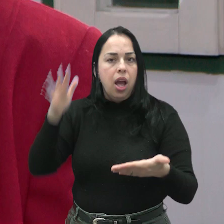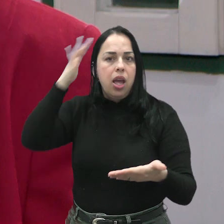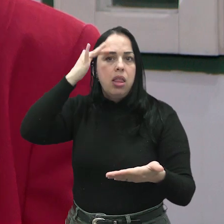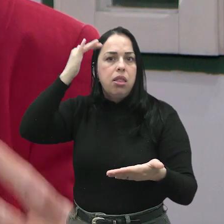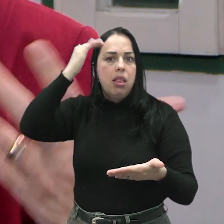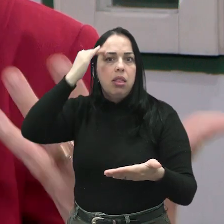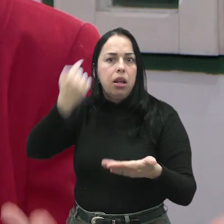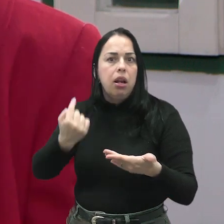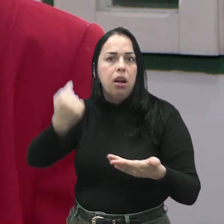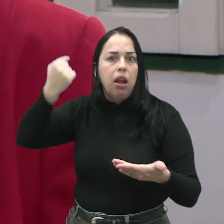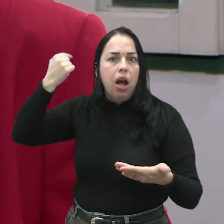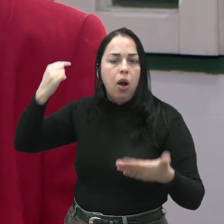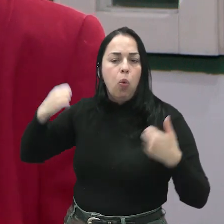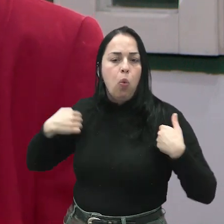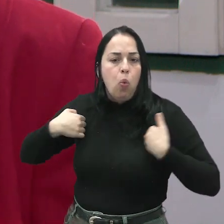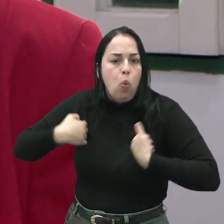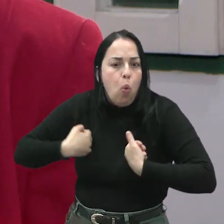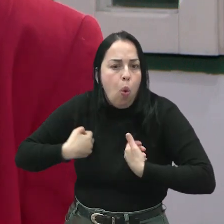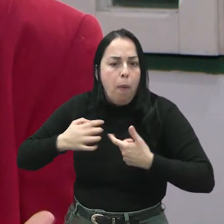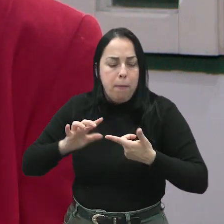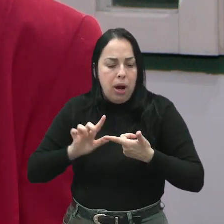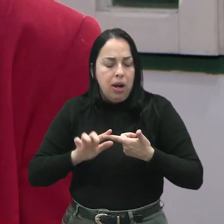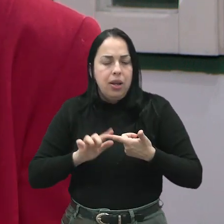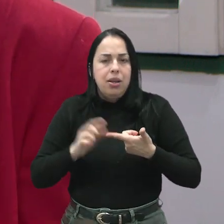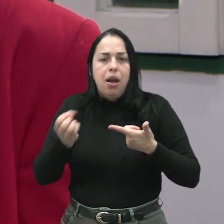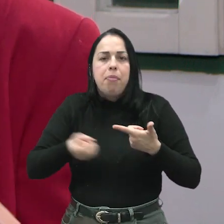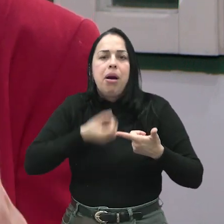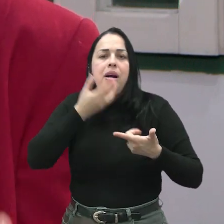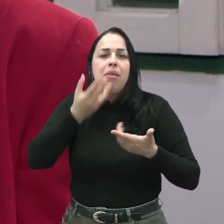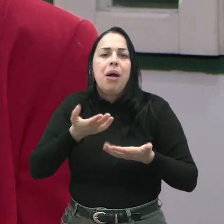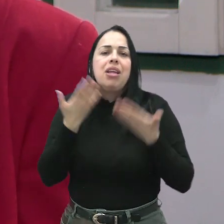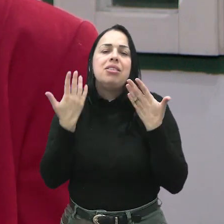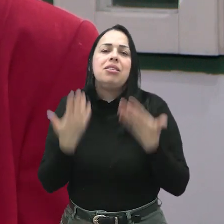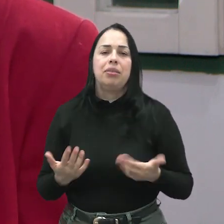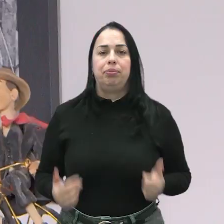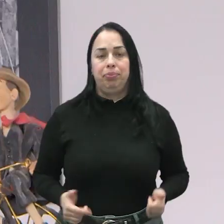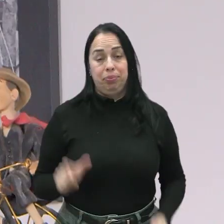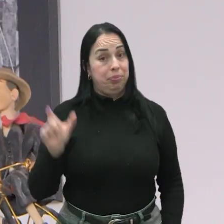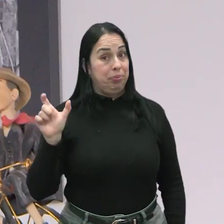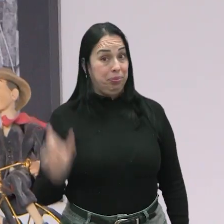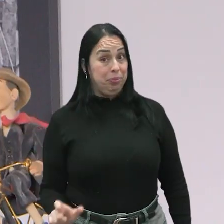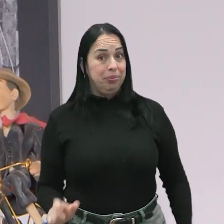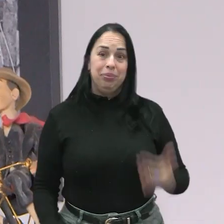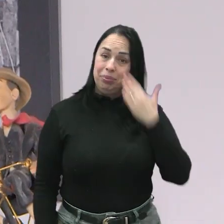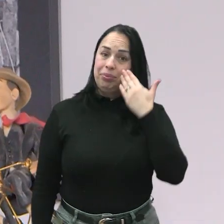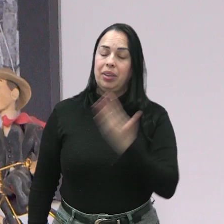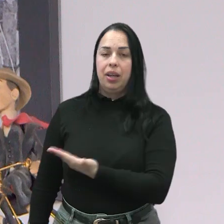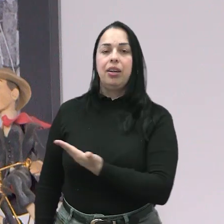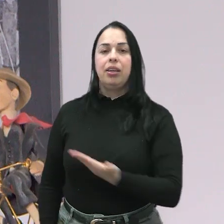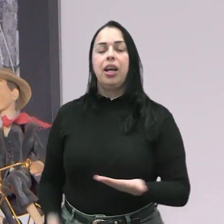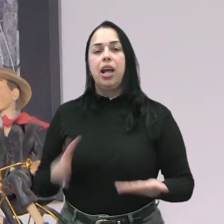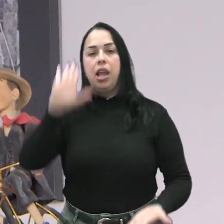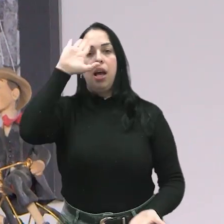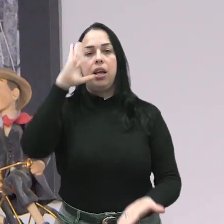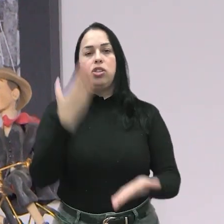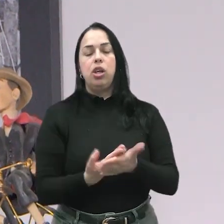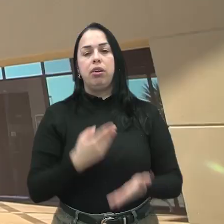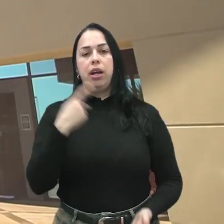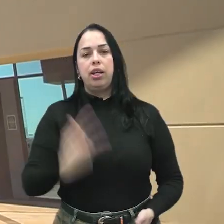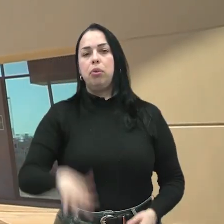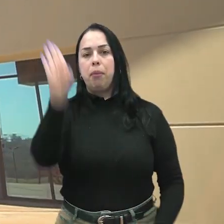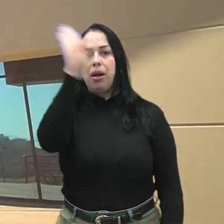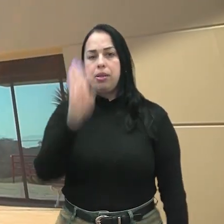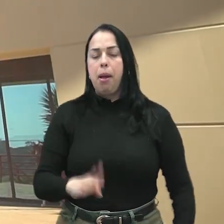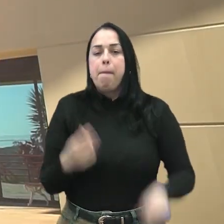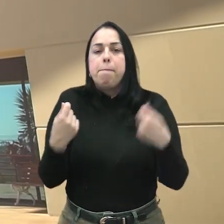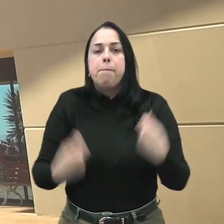Santos Dumont, como é que era, as vestimentas, e o poema para deixar mais suave. Santos Dumont defendia que o